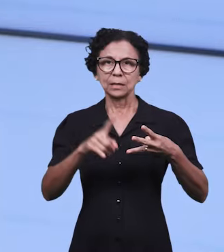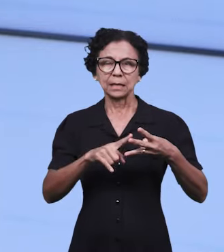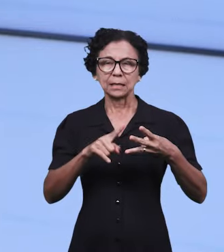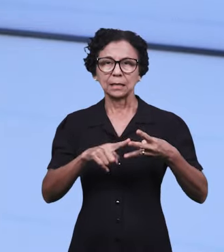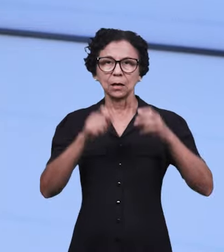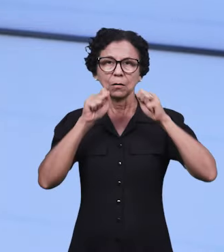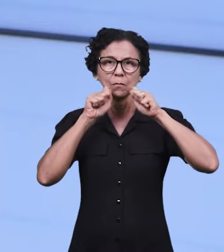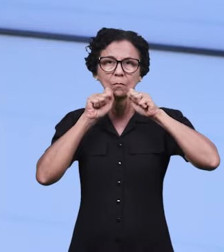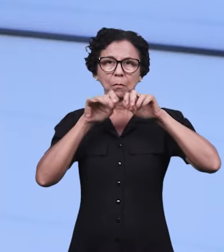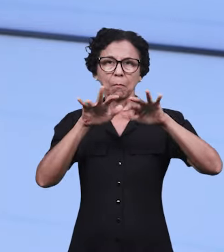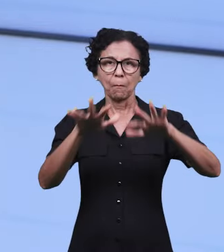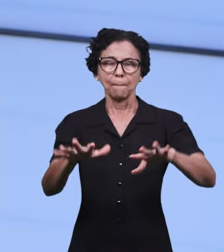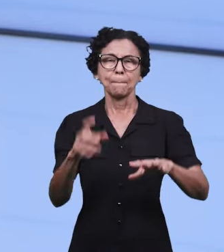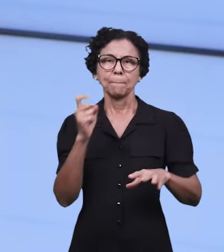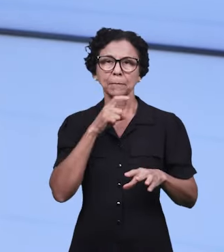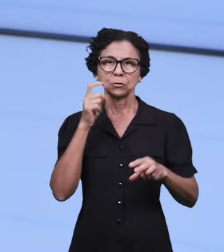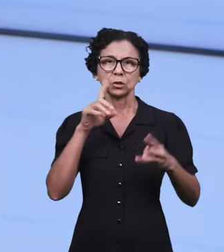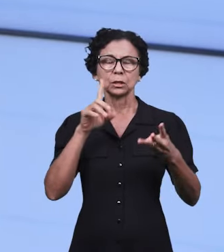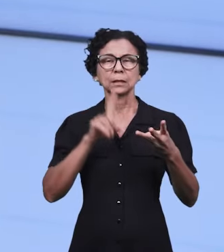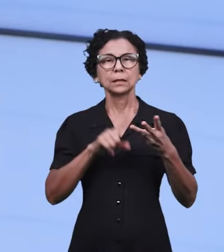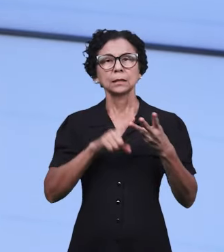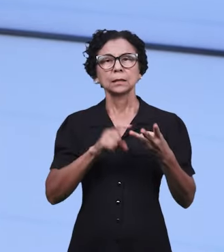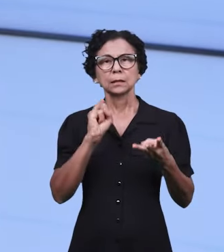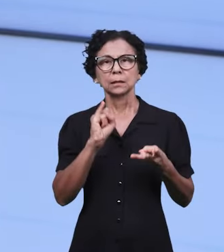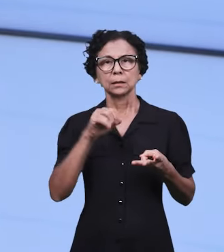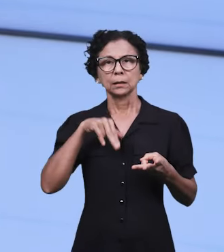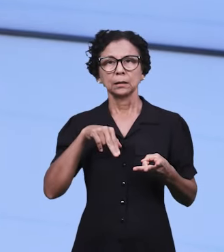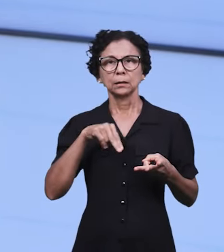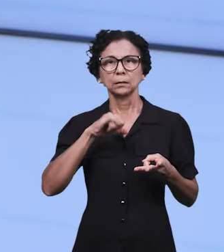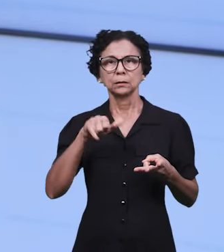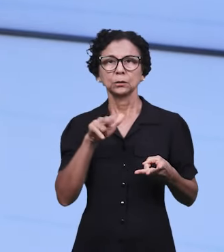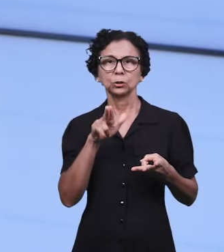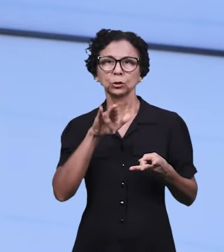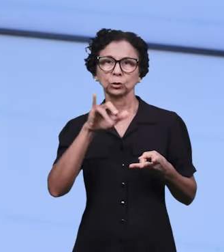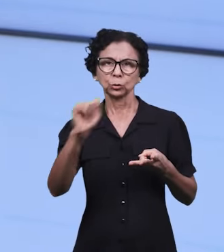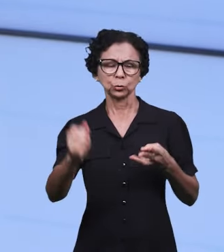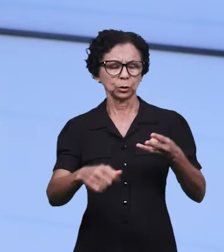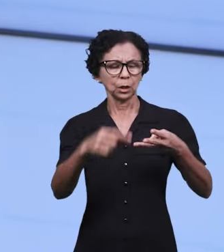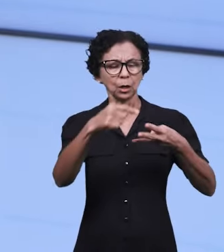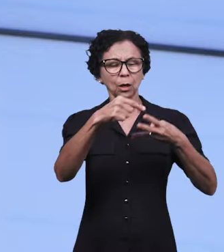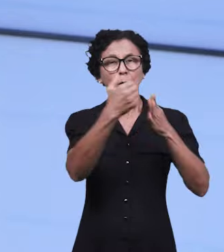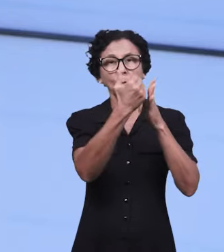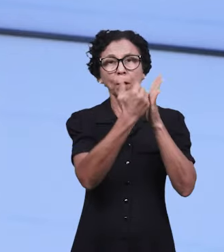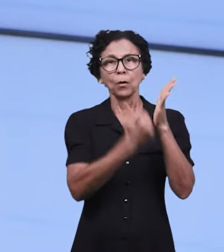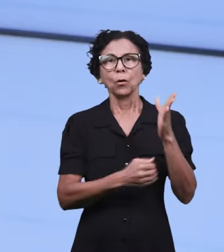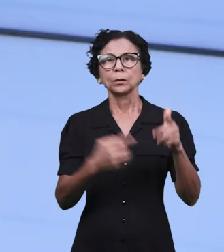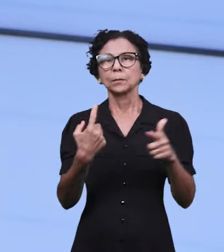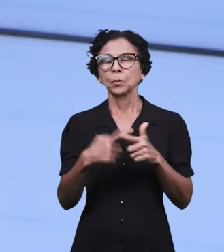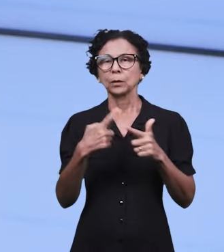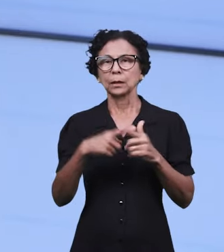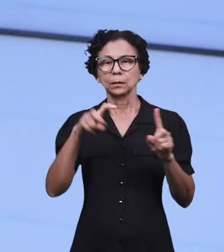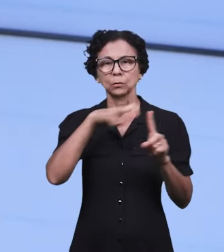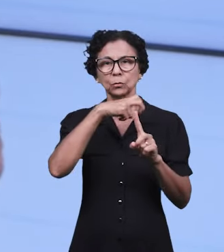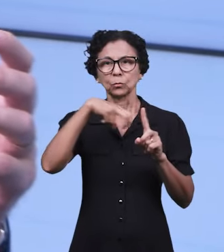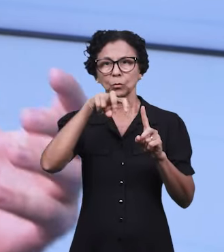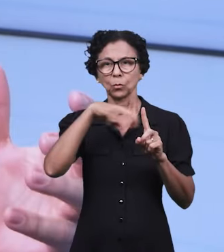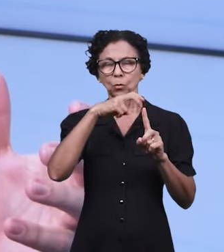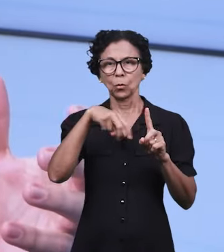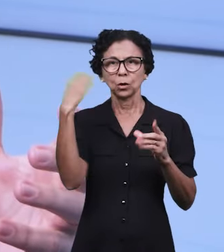e injúria então a gente fala nessa ordem não é por acaso porque no código penal o artigo